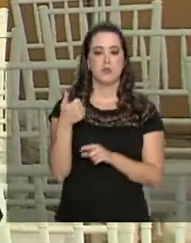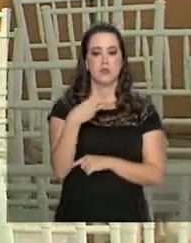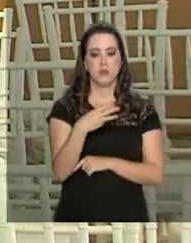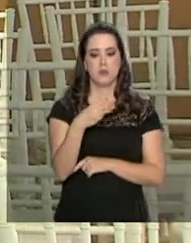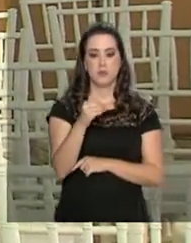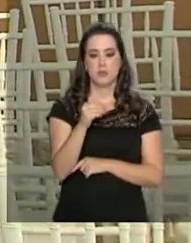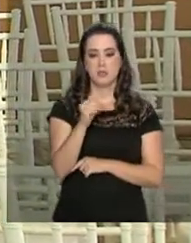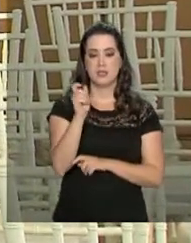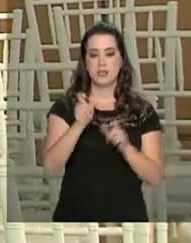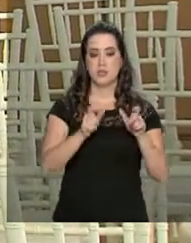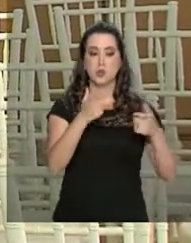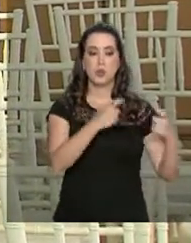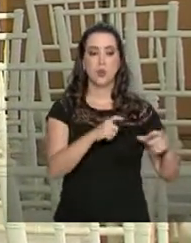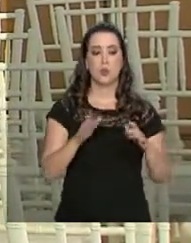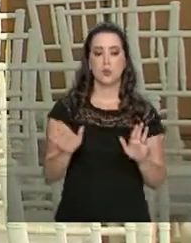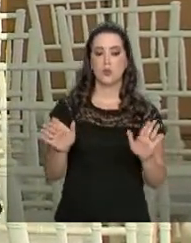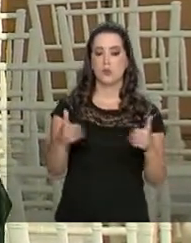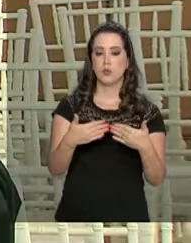A estimativa